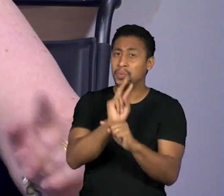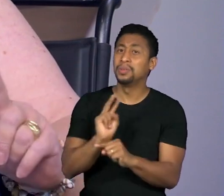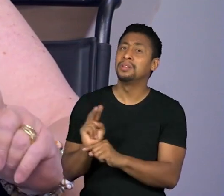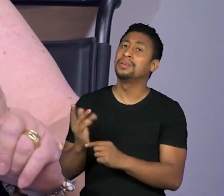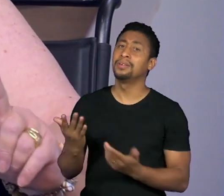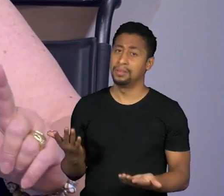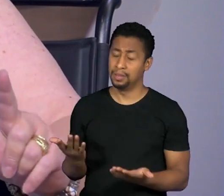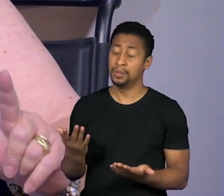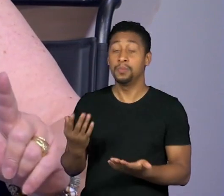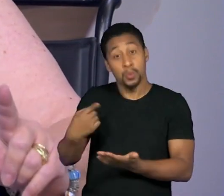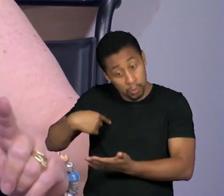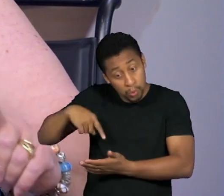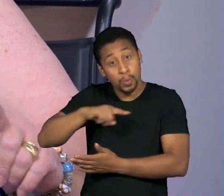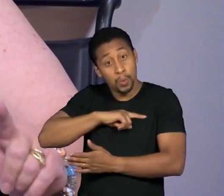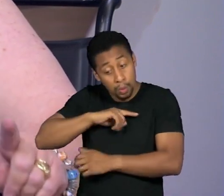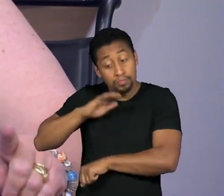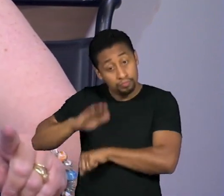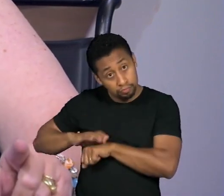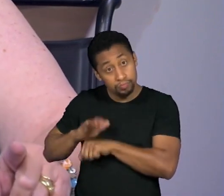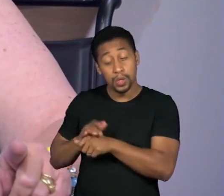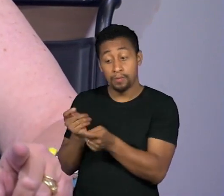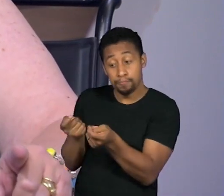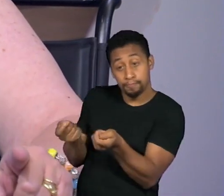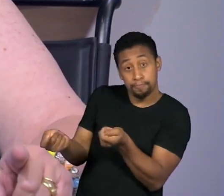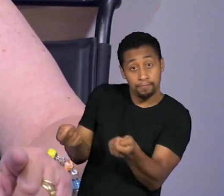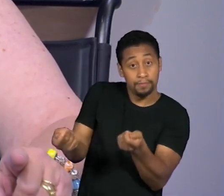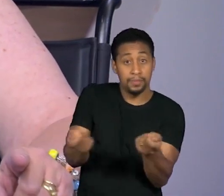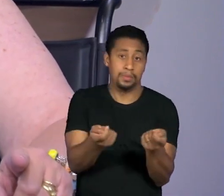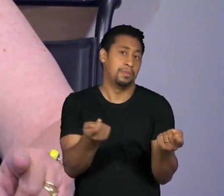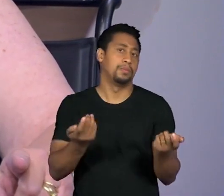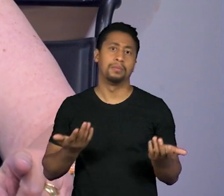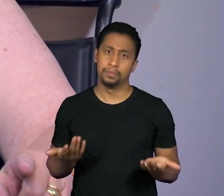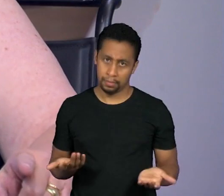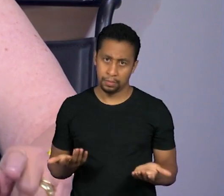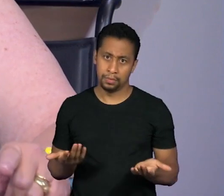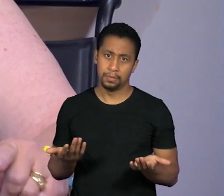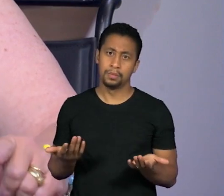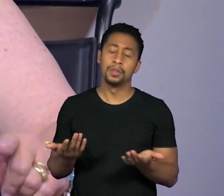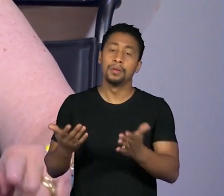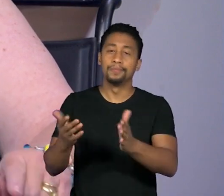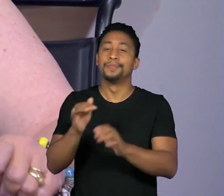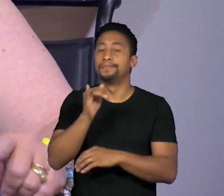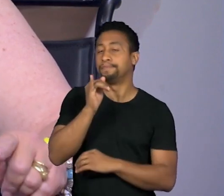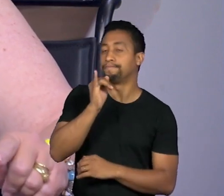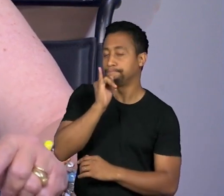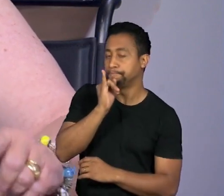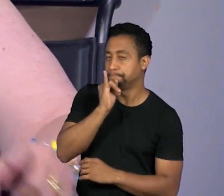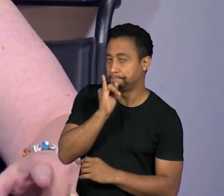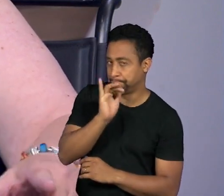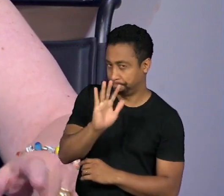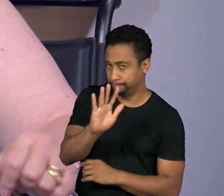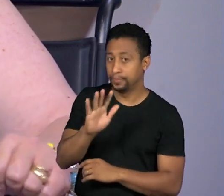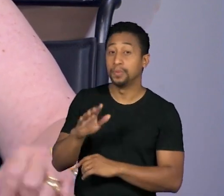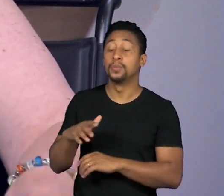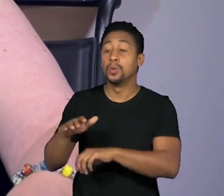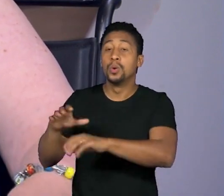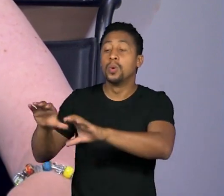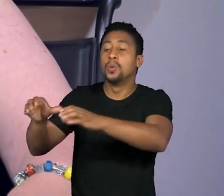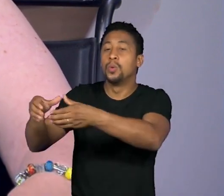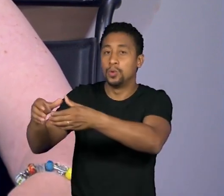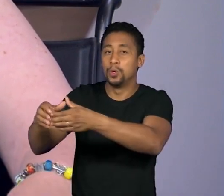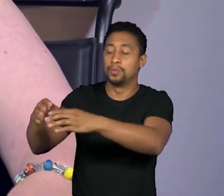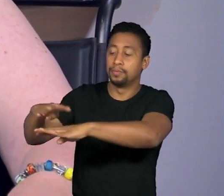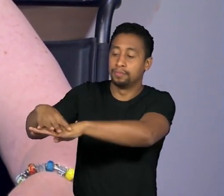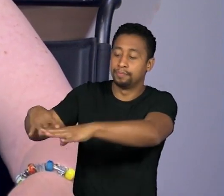gerenciamos, porque são ações premeditadas. Então, quando nós vemos a mineração